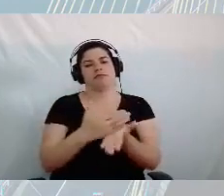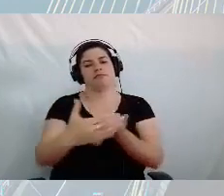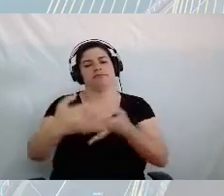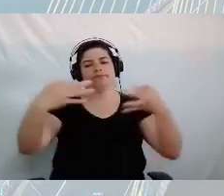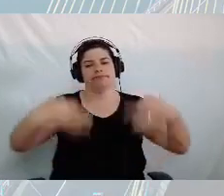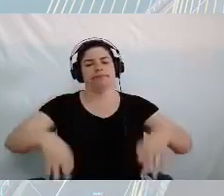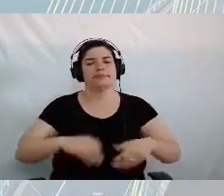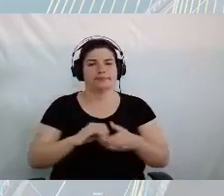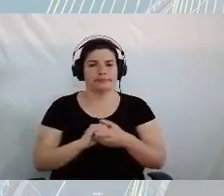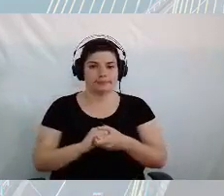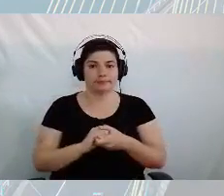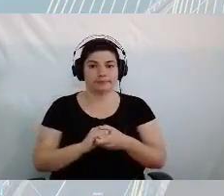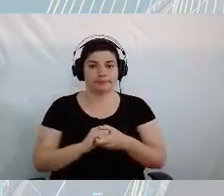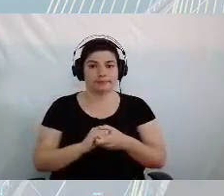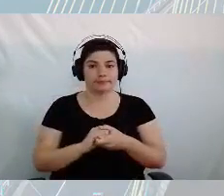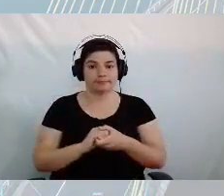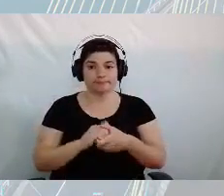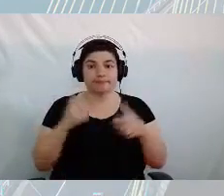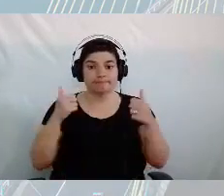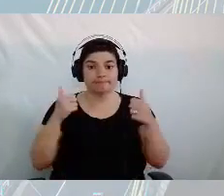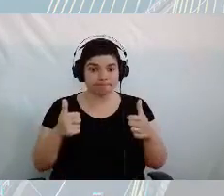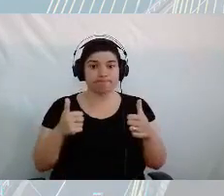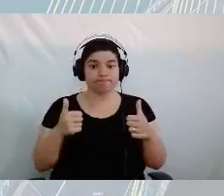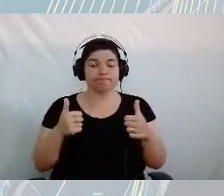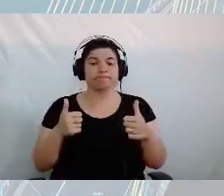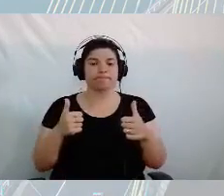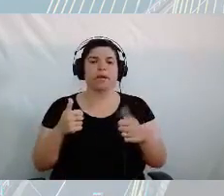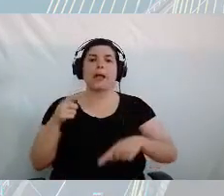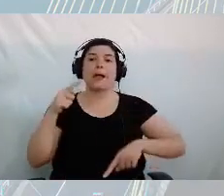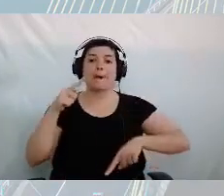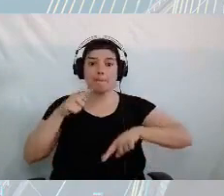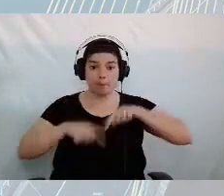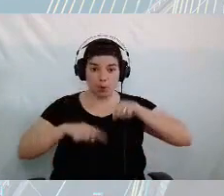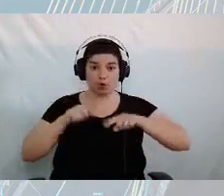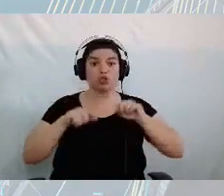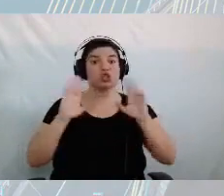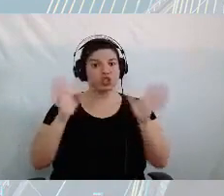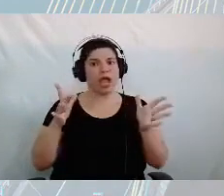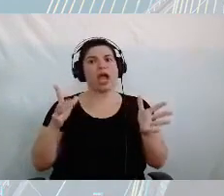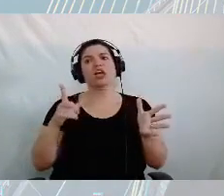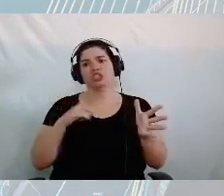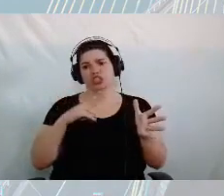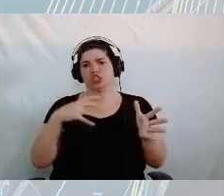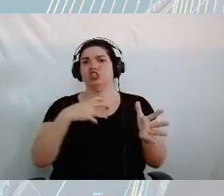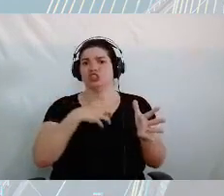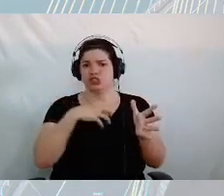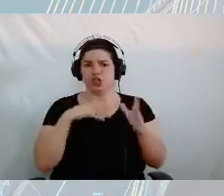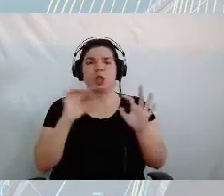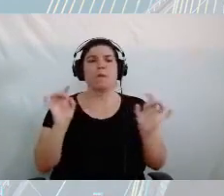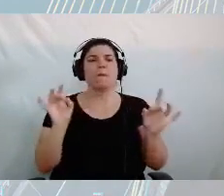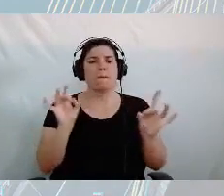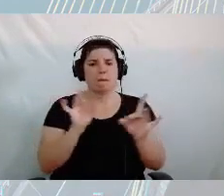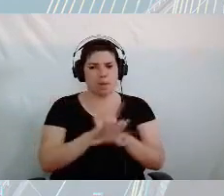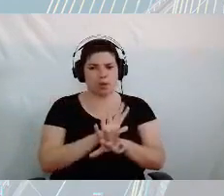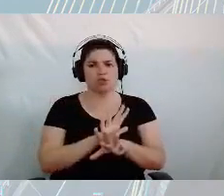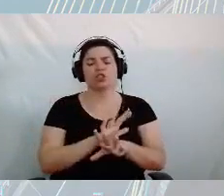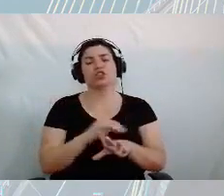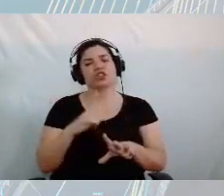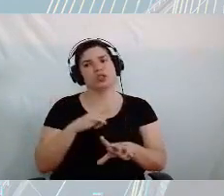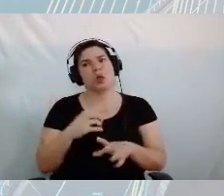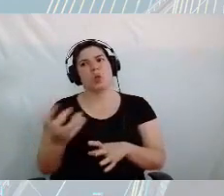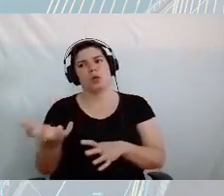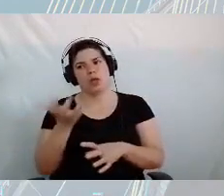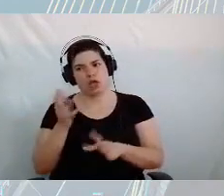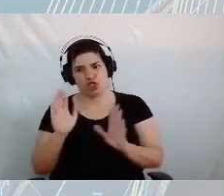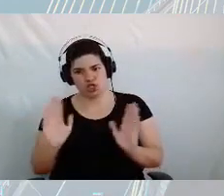Muito bem. O nosso produto já tinha um formato. Ele já tinha o que a gente queria, o que